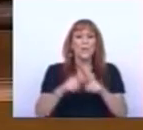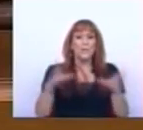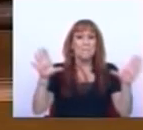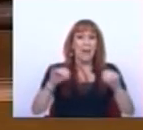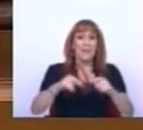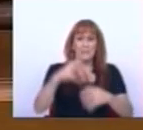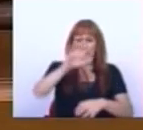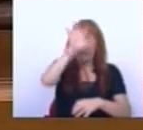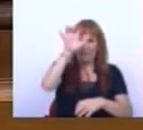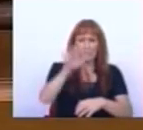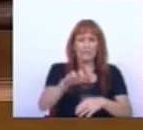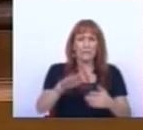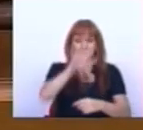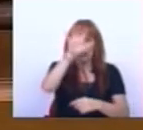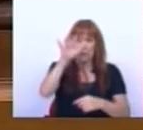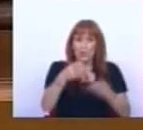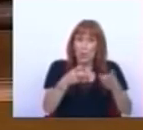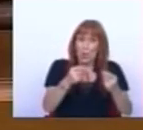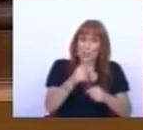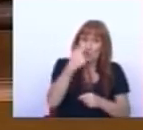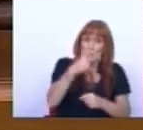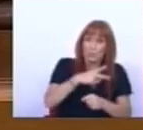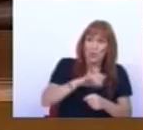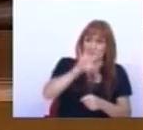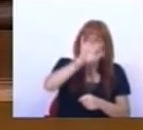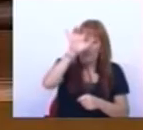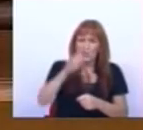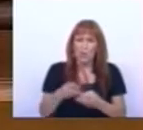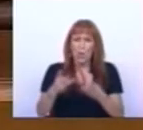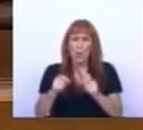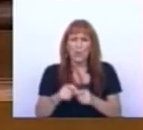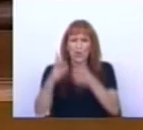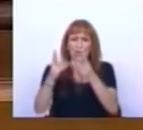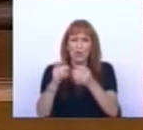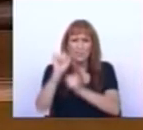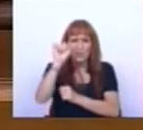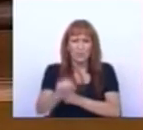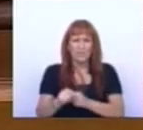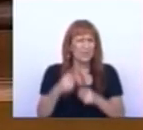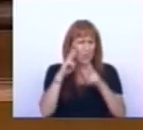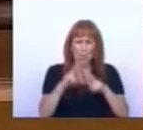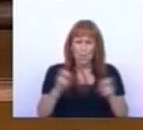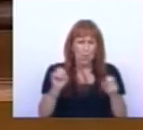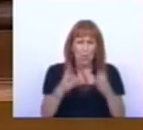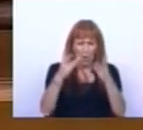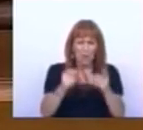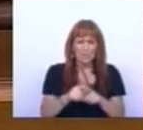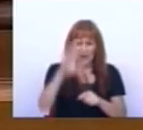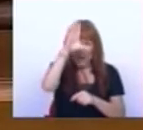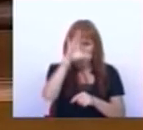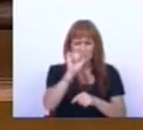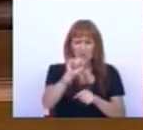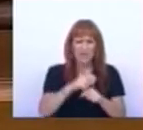vez mais incertas. Incertas as contas dos portugueses e incertas as contas dos orçamentos. Não encontrando neste Orçamento de